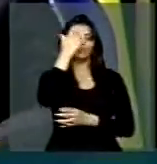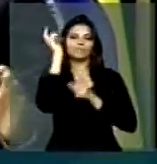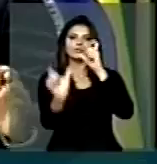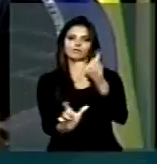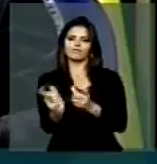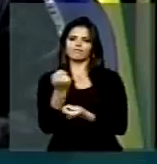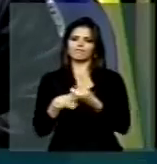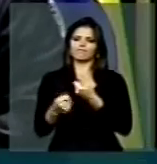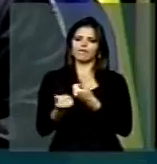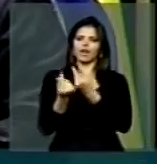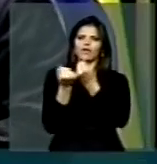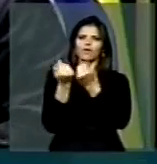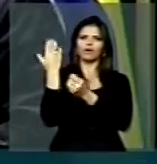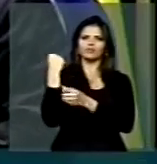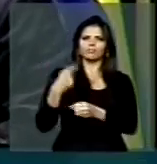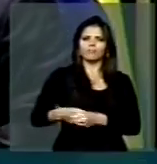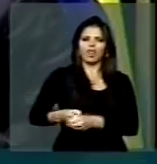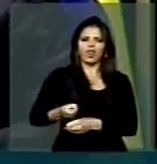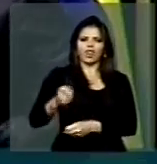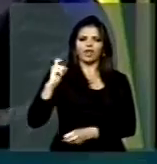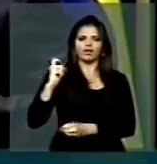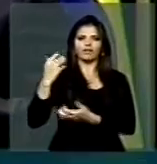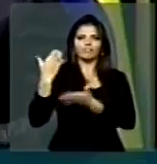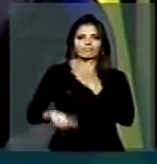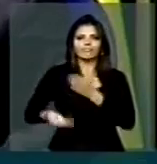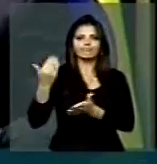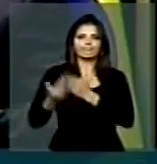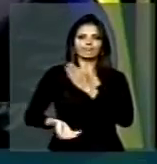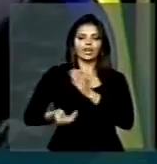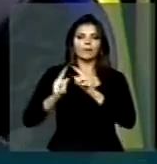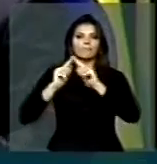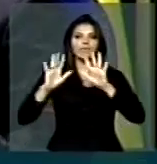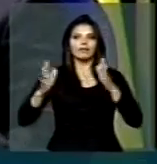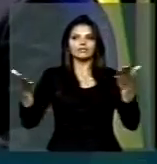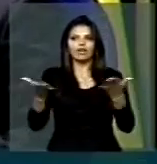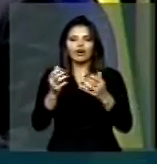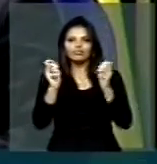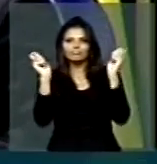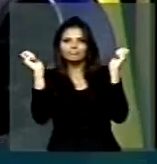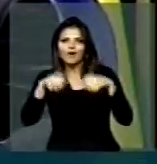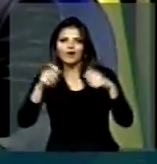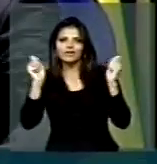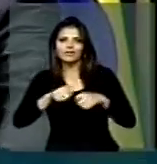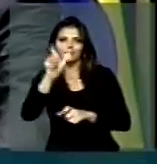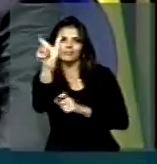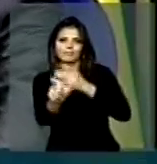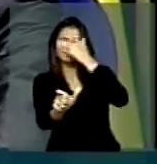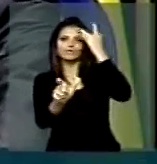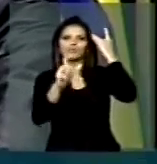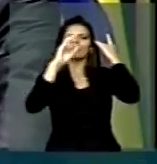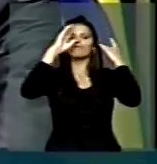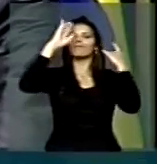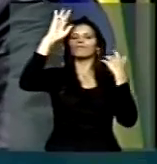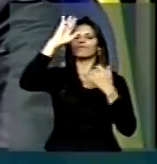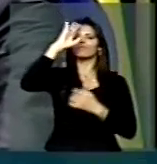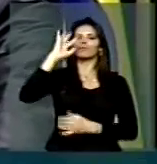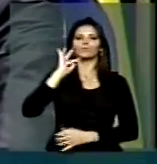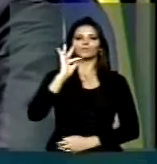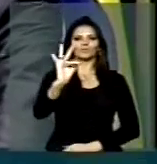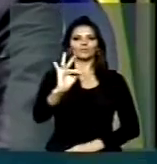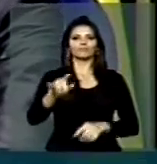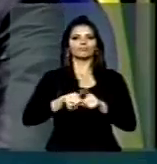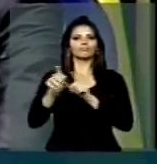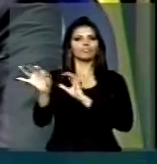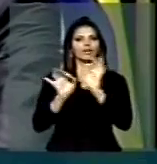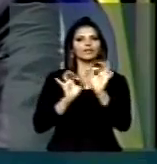valor que a inflação corroera. Mais que isso, descortinou a possibilidade de o brasileiro voltar a sonhar com o futuro e de